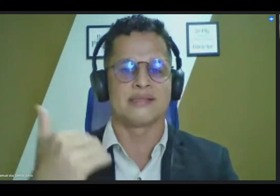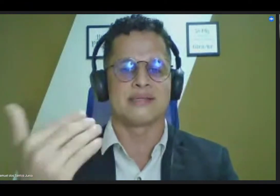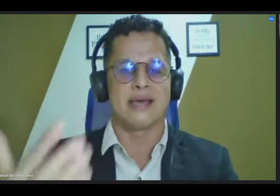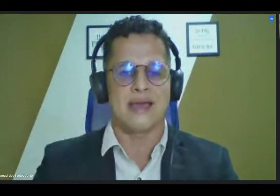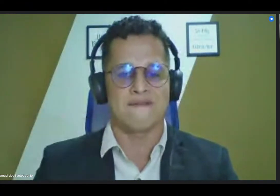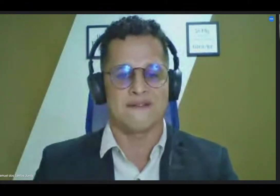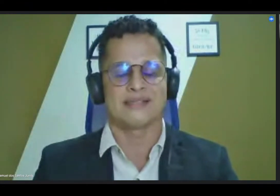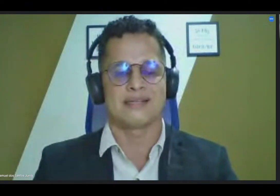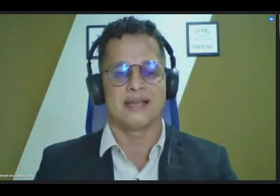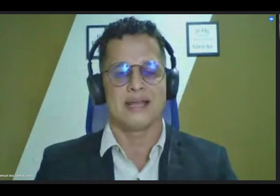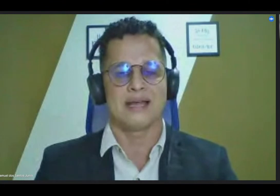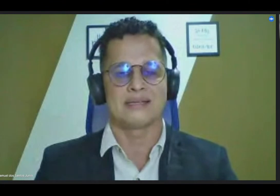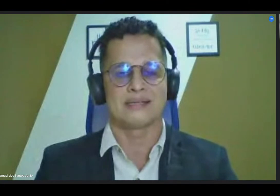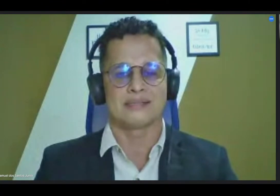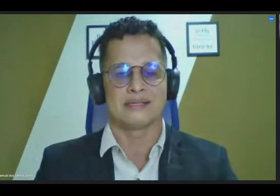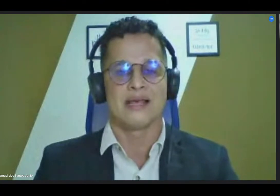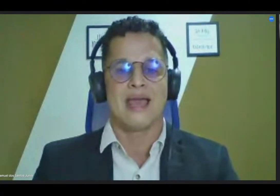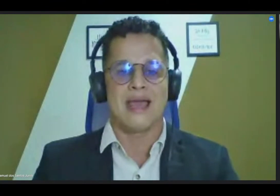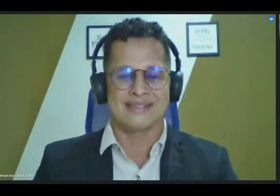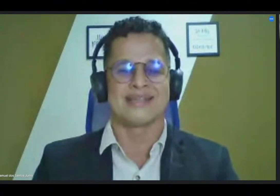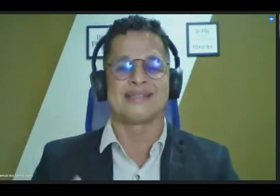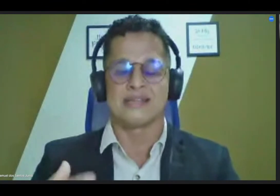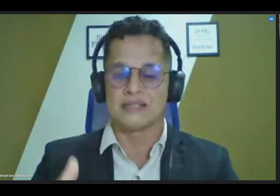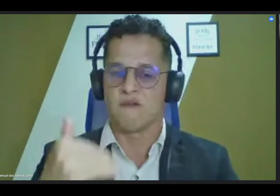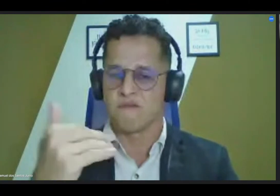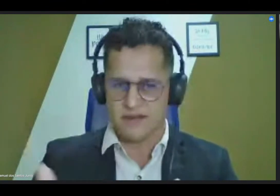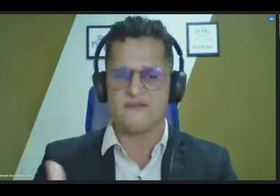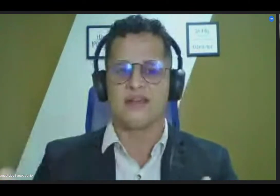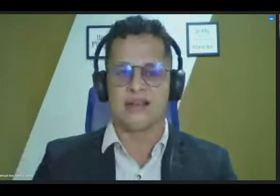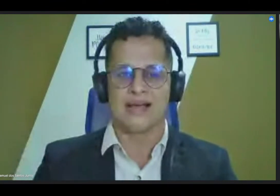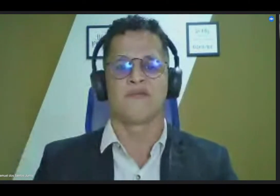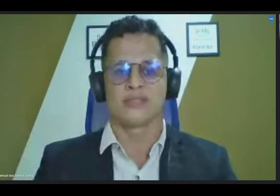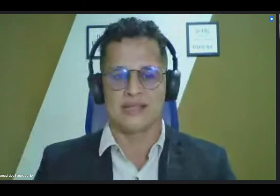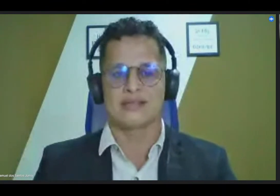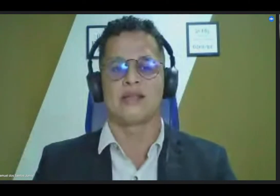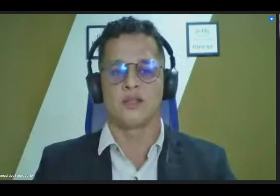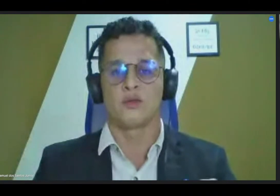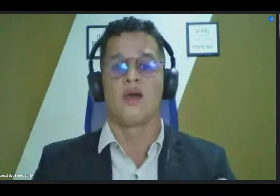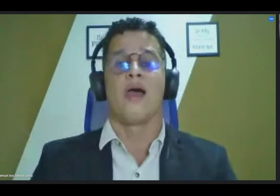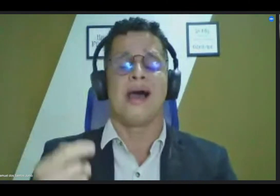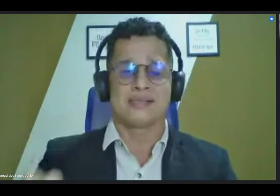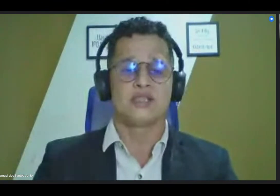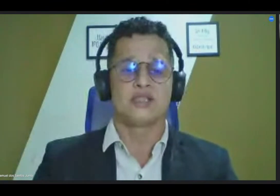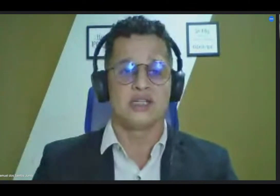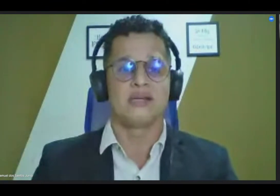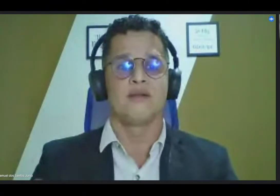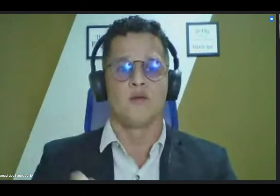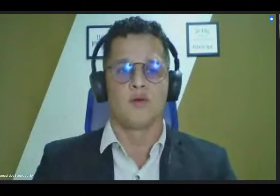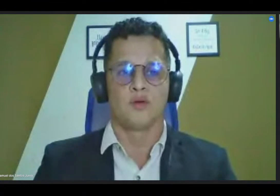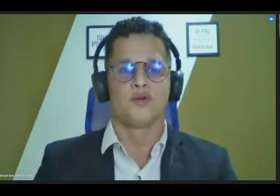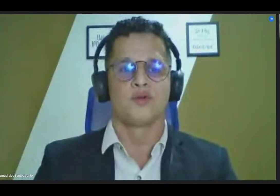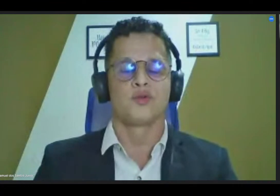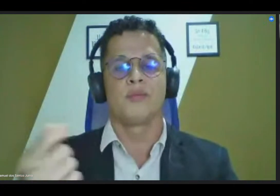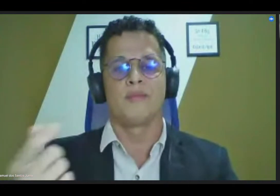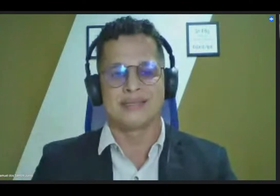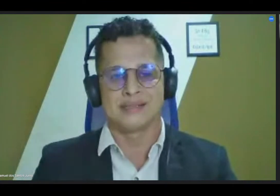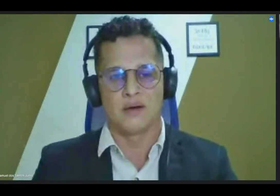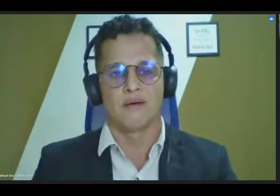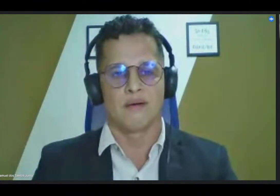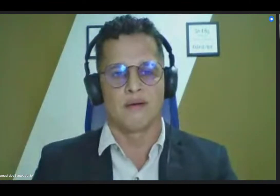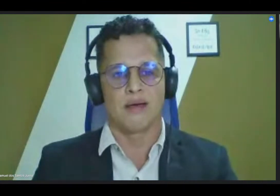vocês fazerem essa inscrição, verifique lá se você está inscrito, assistir no YouTube,